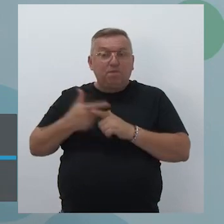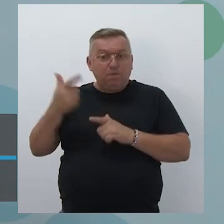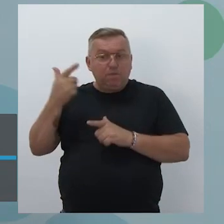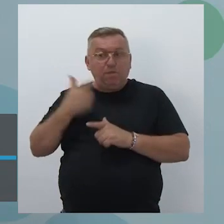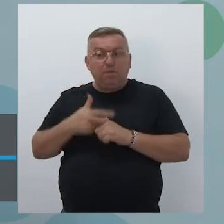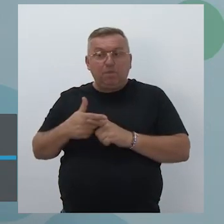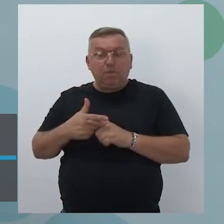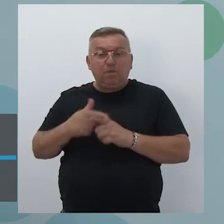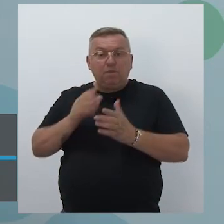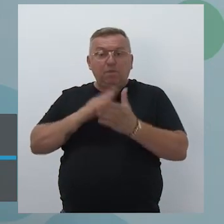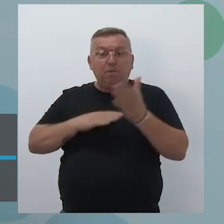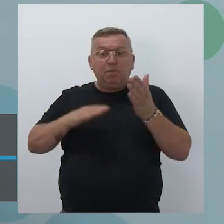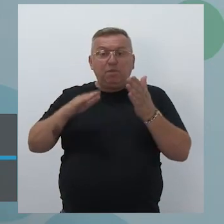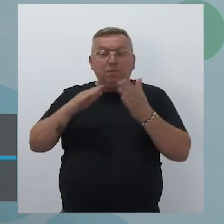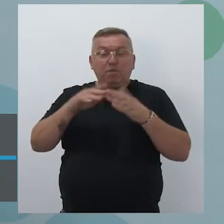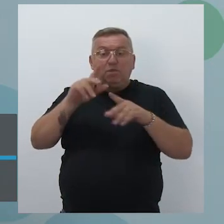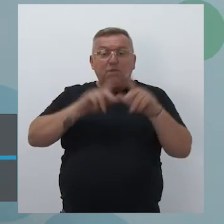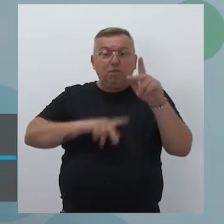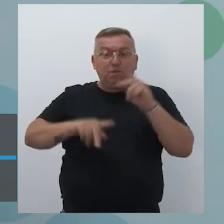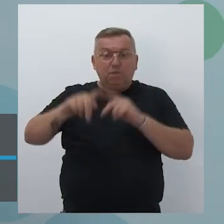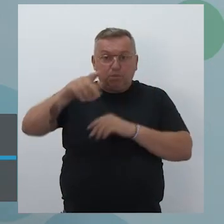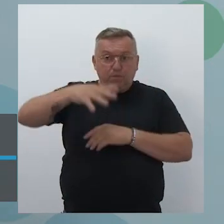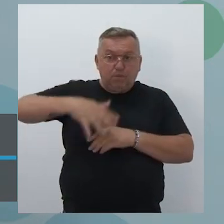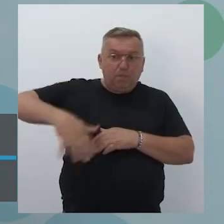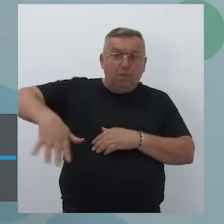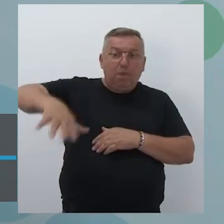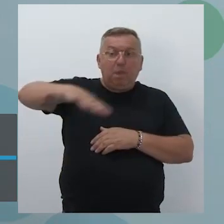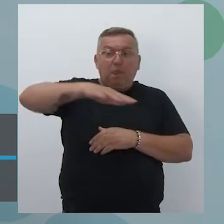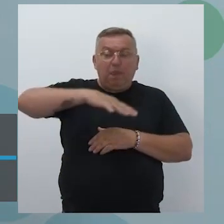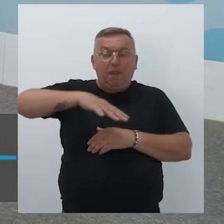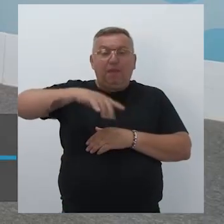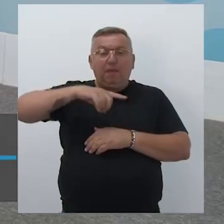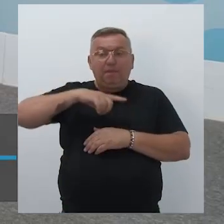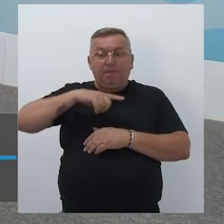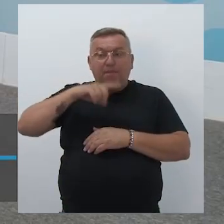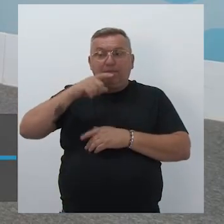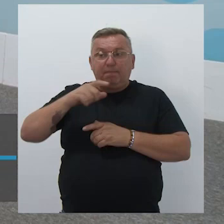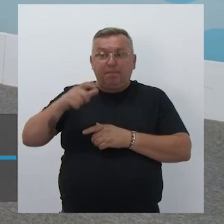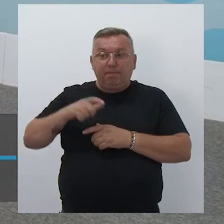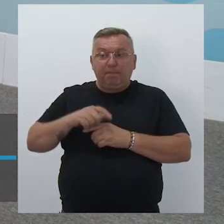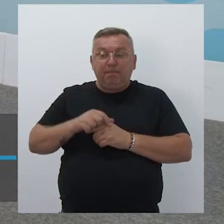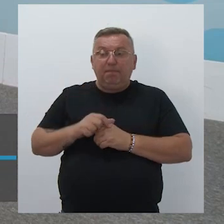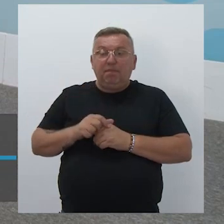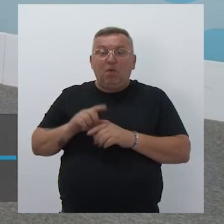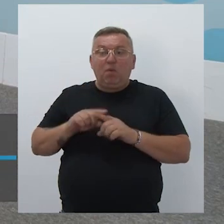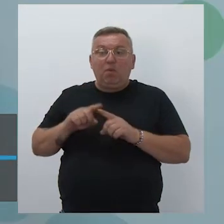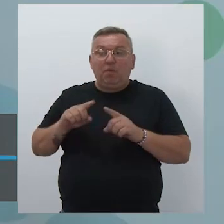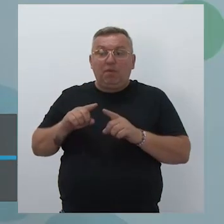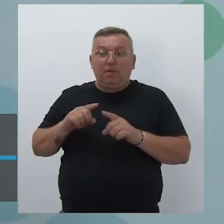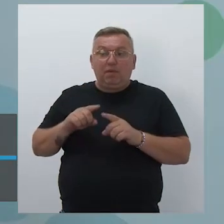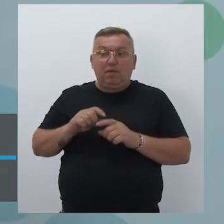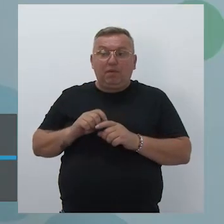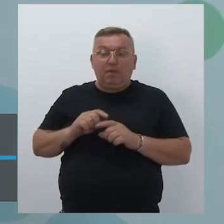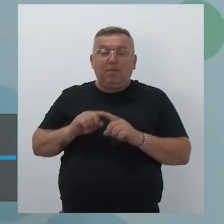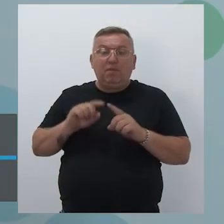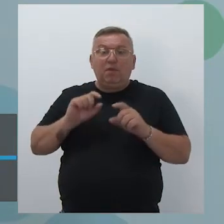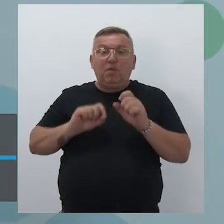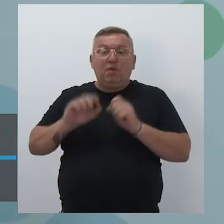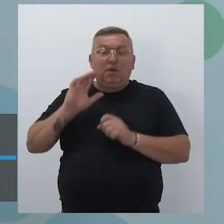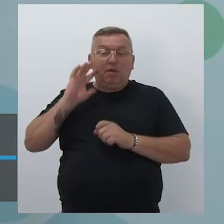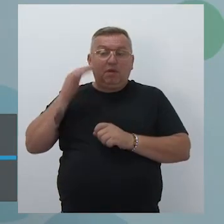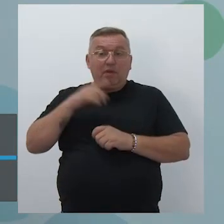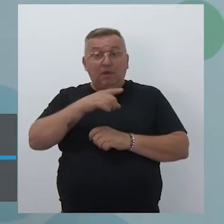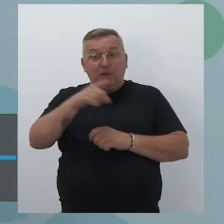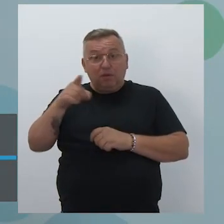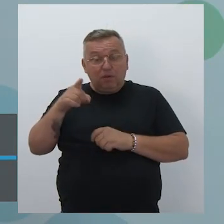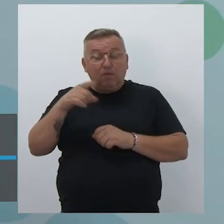E toda a população no entorno daquela região com aquela árvore, mas com aquelas árvores. Mas, enfim, foi este